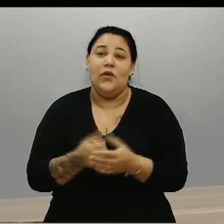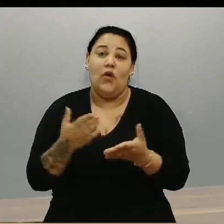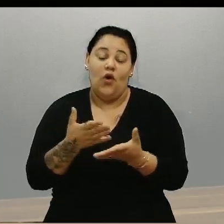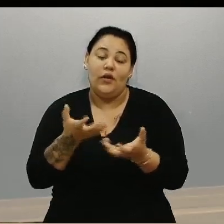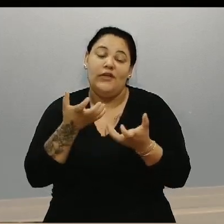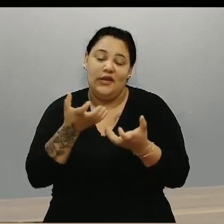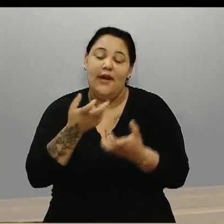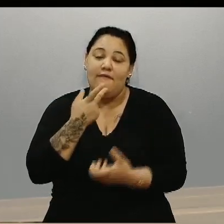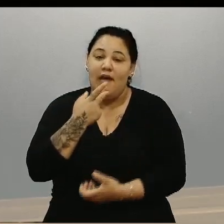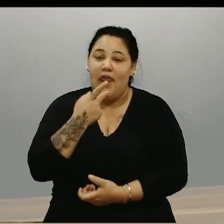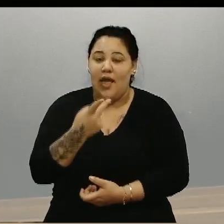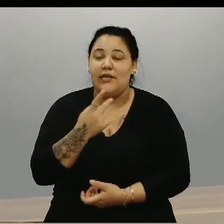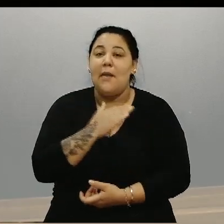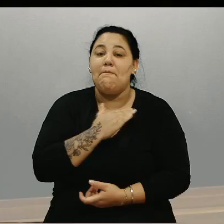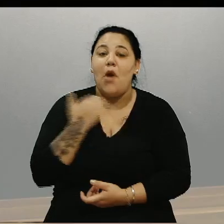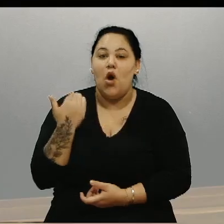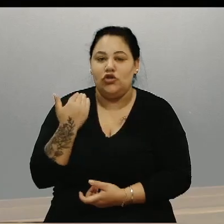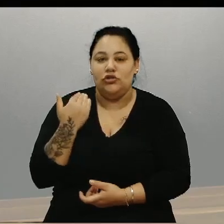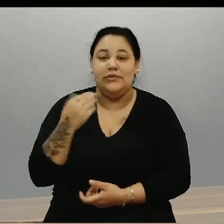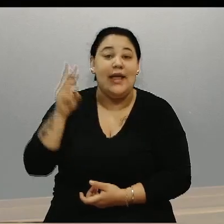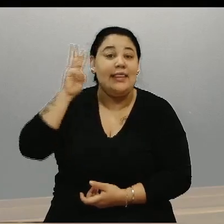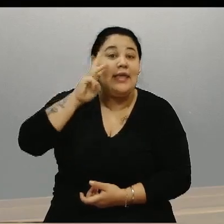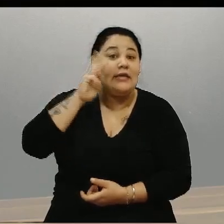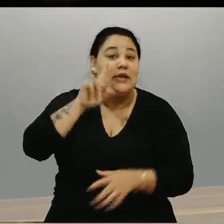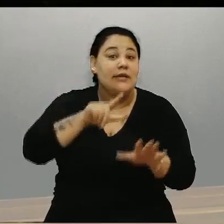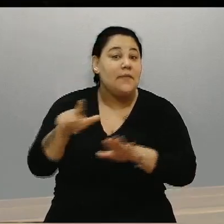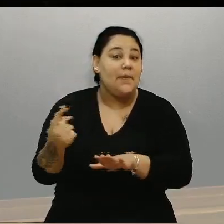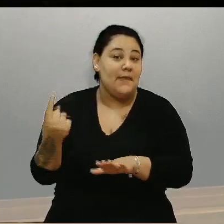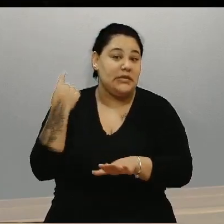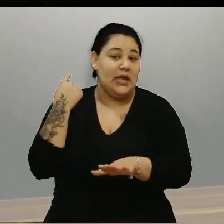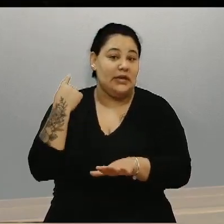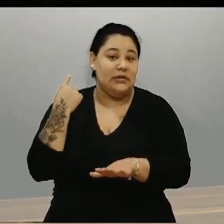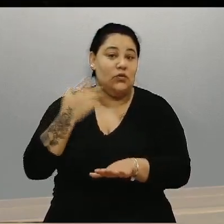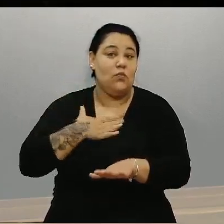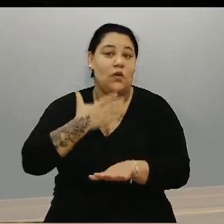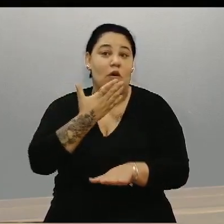falar, né, do falecimento na terça passada do